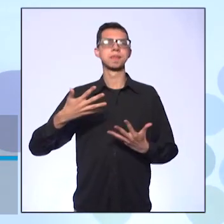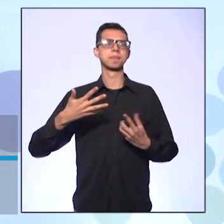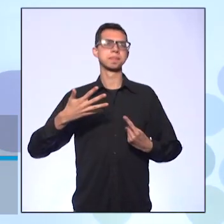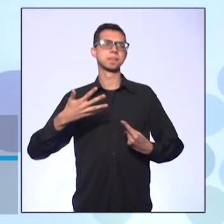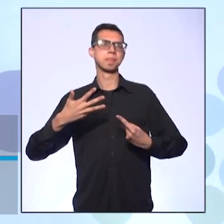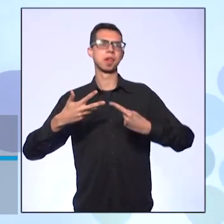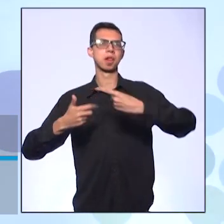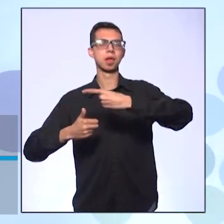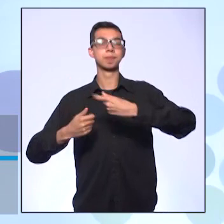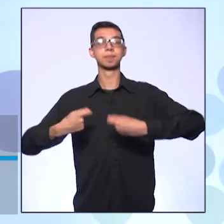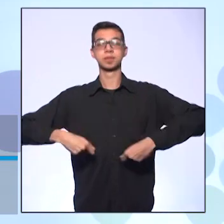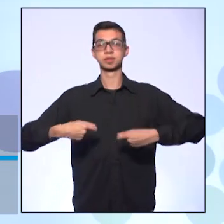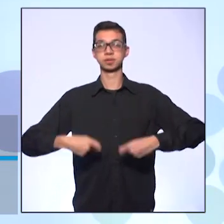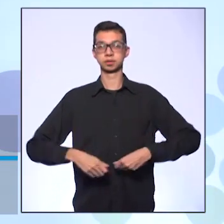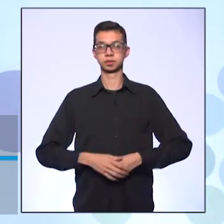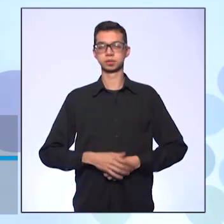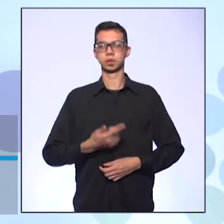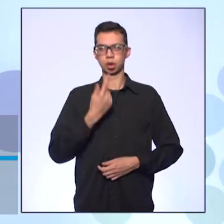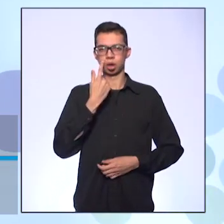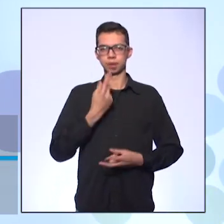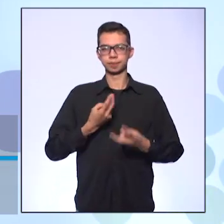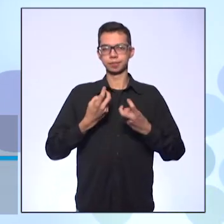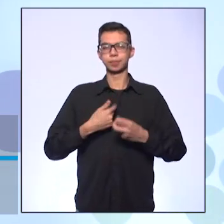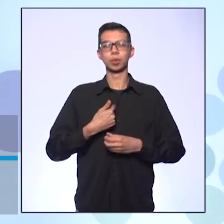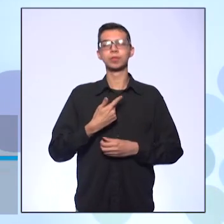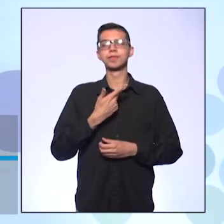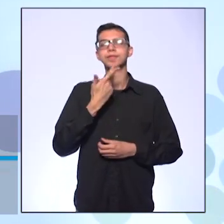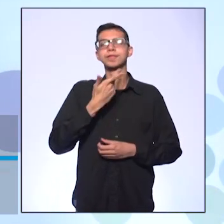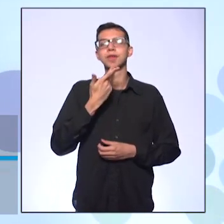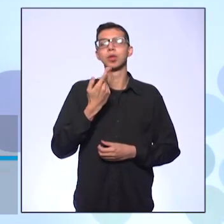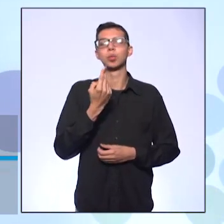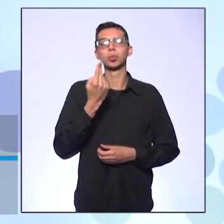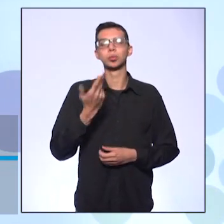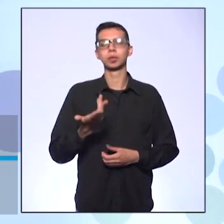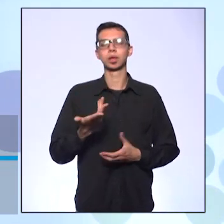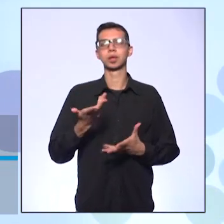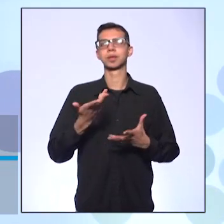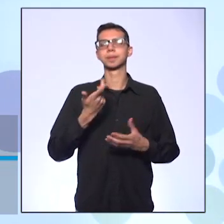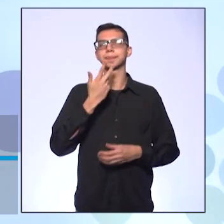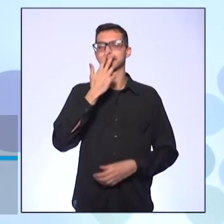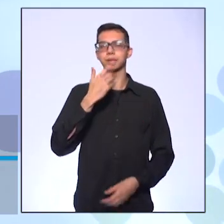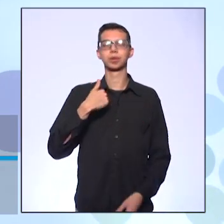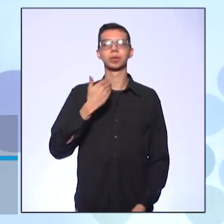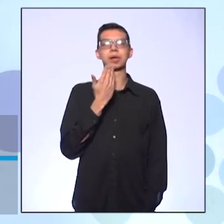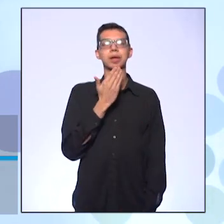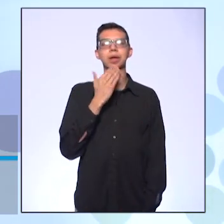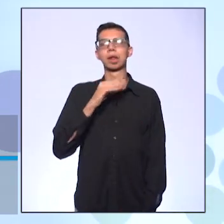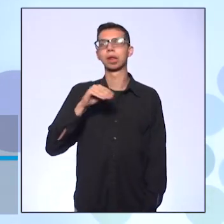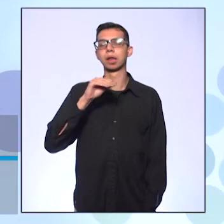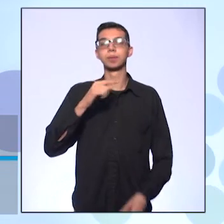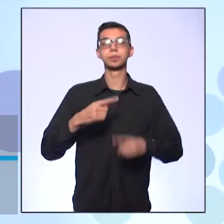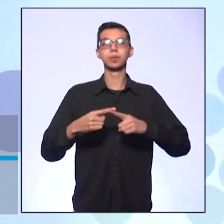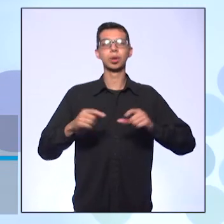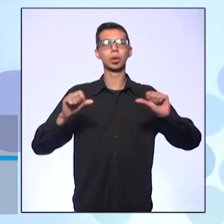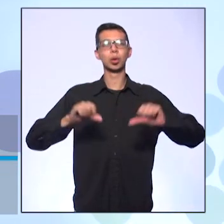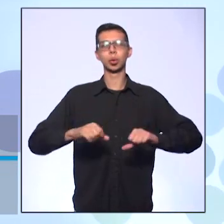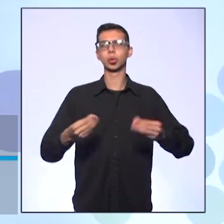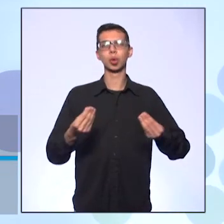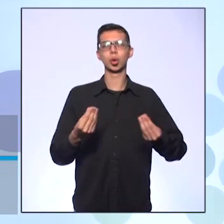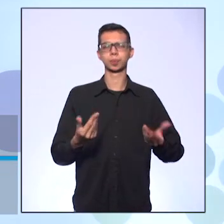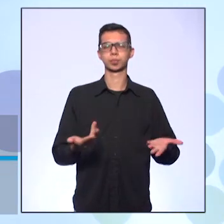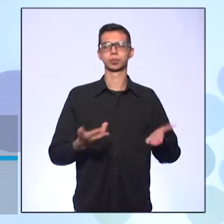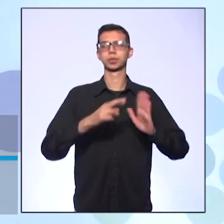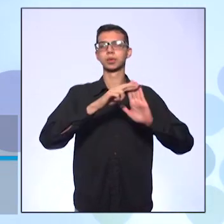daquela forma, eu até me engasgo para poder falar, porque são coisas que não são agradáveis, normas sociais nocivas, ou seja, obedecer a